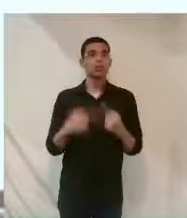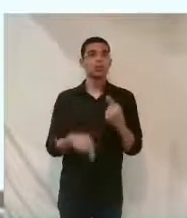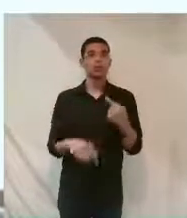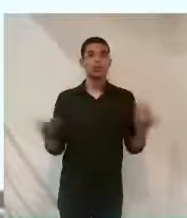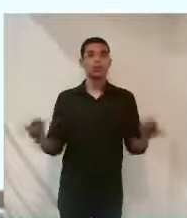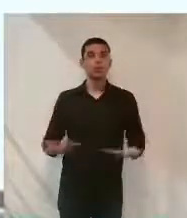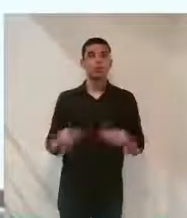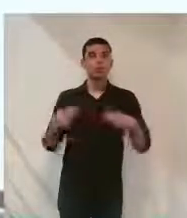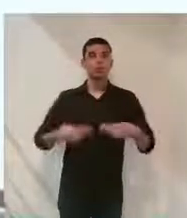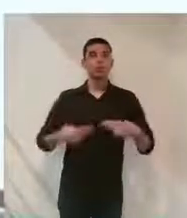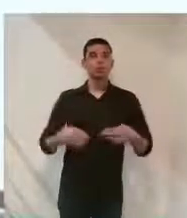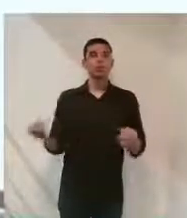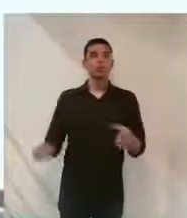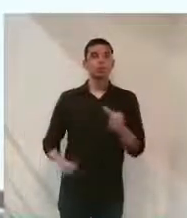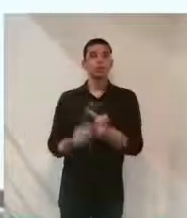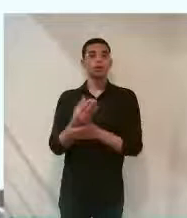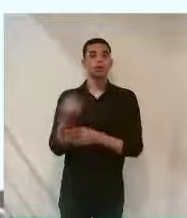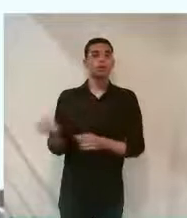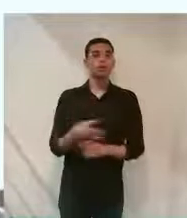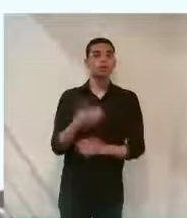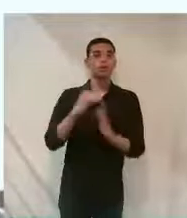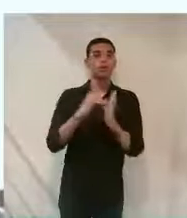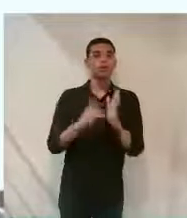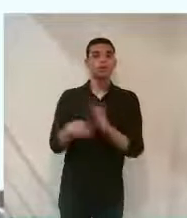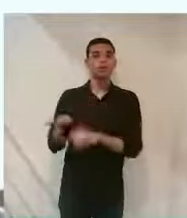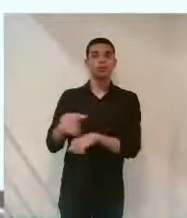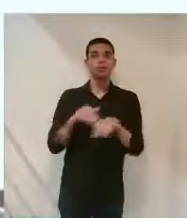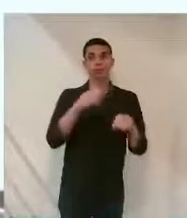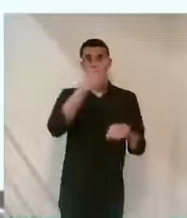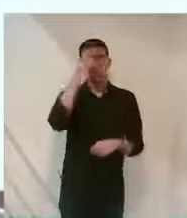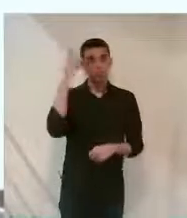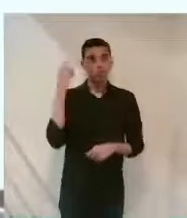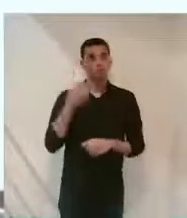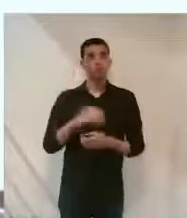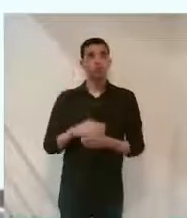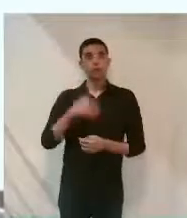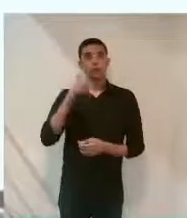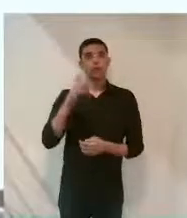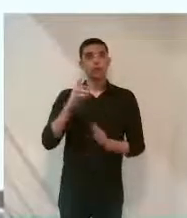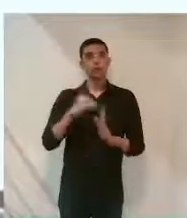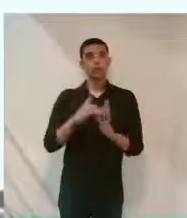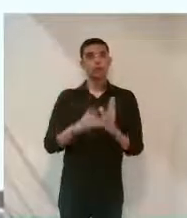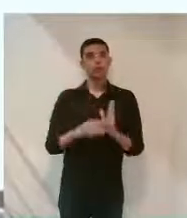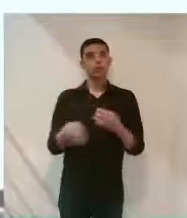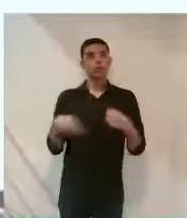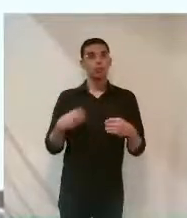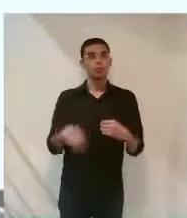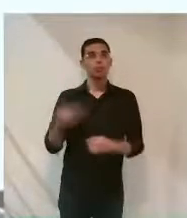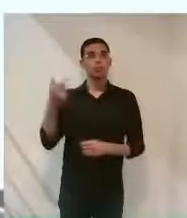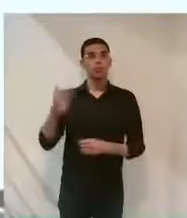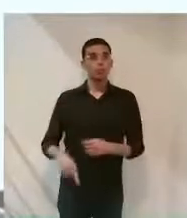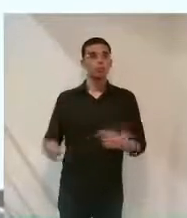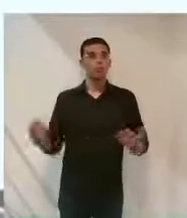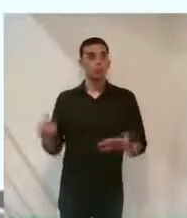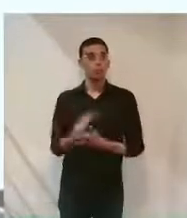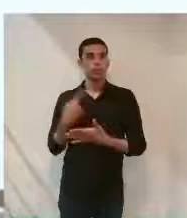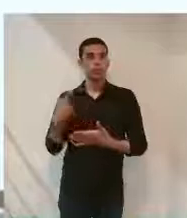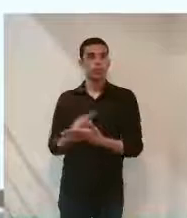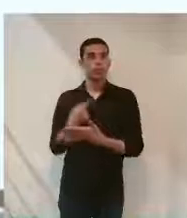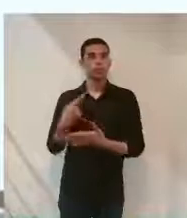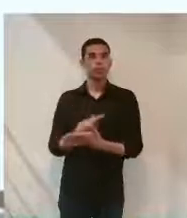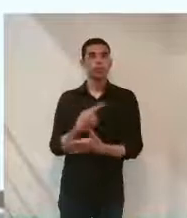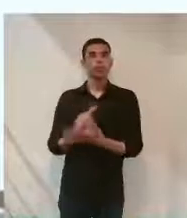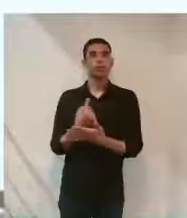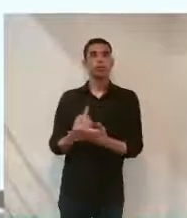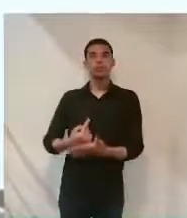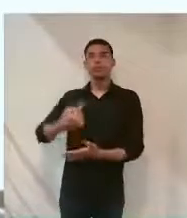agora publica um novo decreto para consulta pública, que é o decreto do plástico, que repete todos os erros que já foram